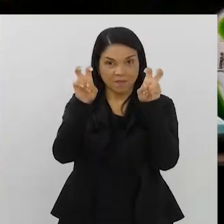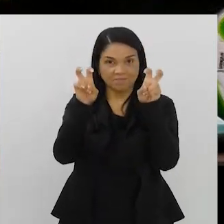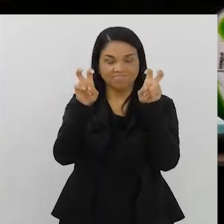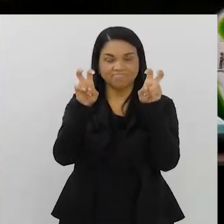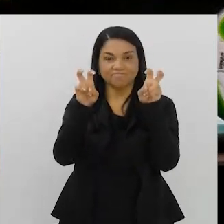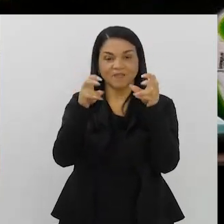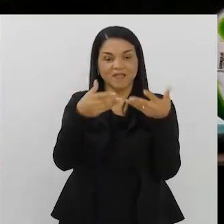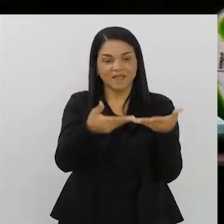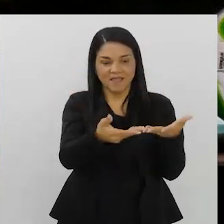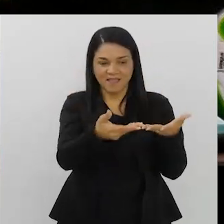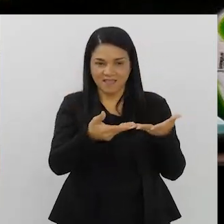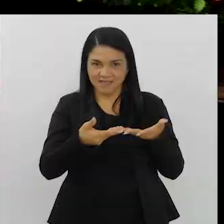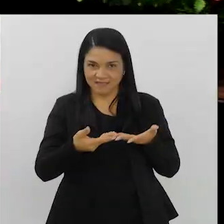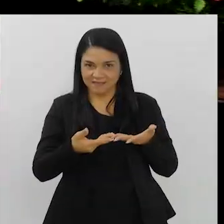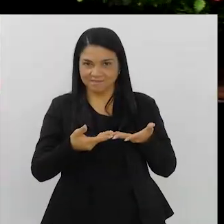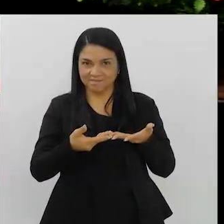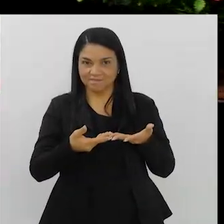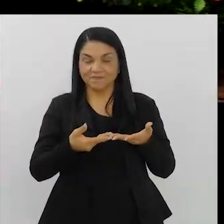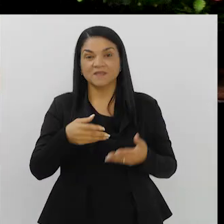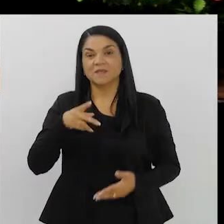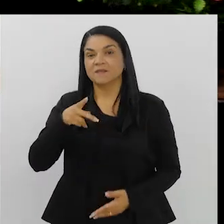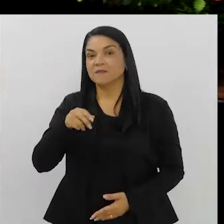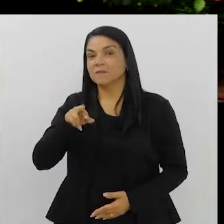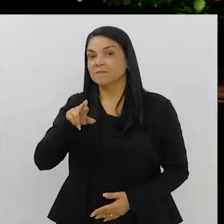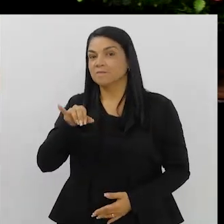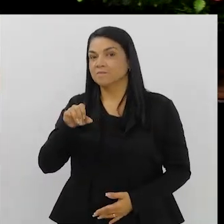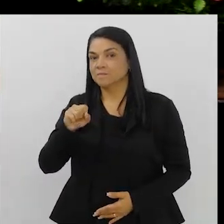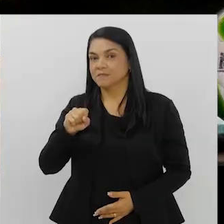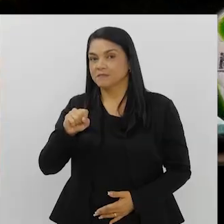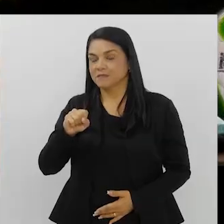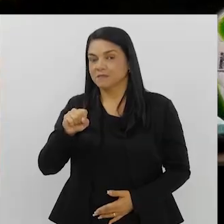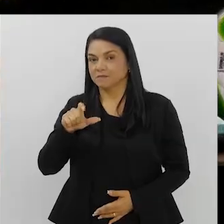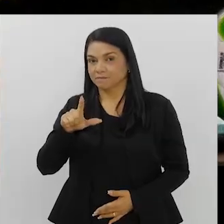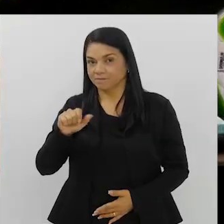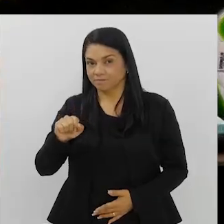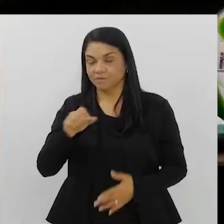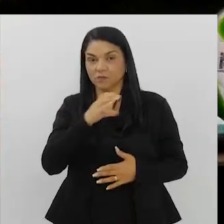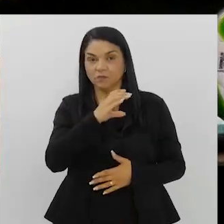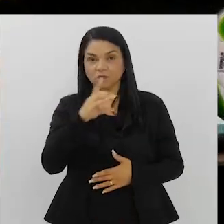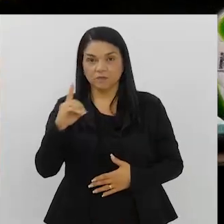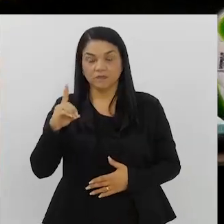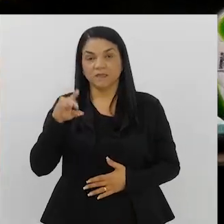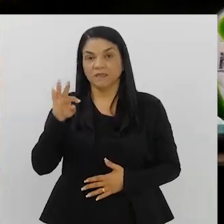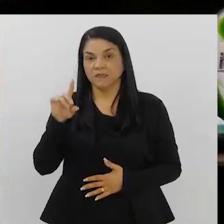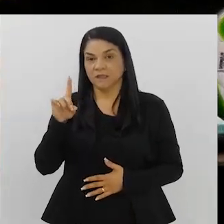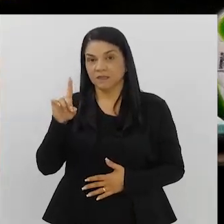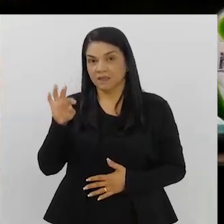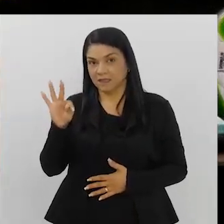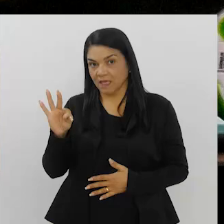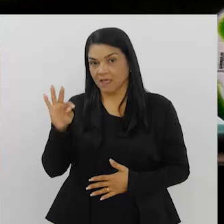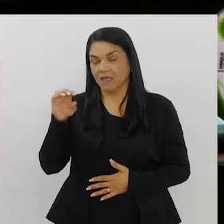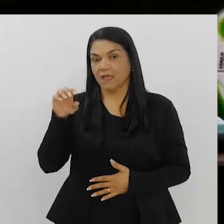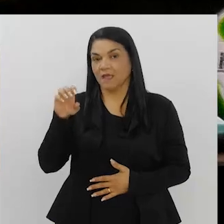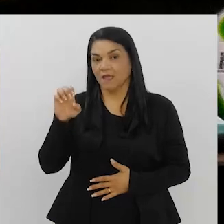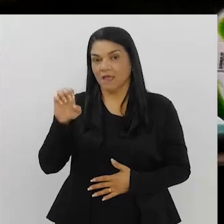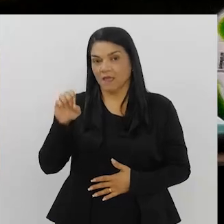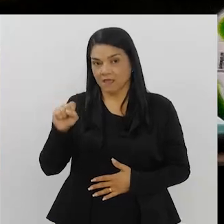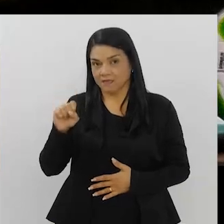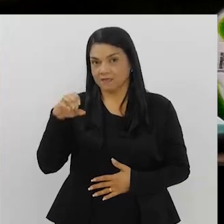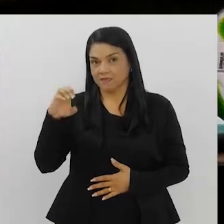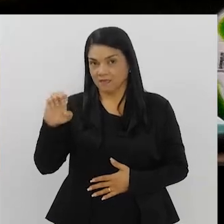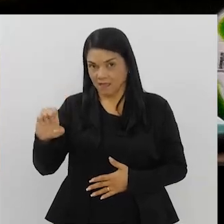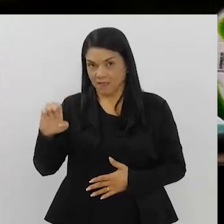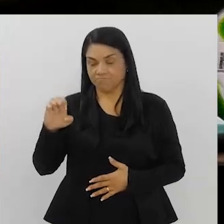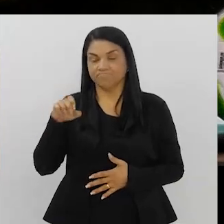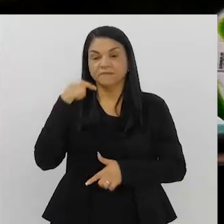no nosso programa Priscila Blini, que é coordenadora do TSI, o Trabalho Social com Idosos,